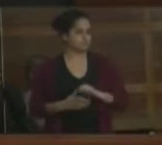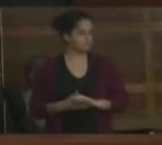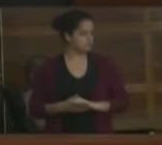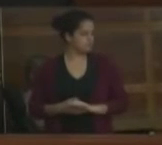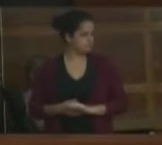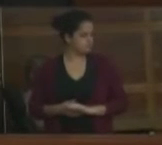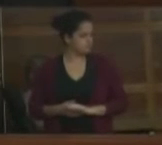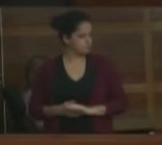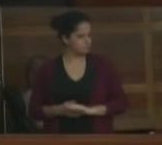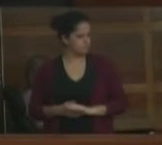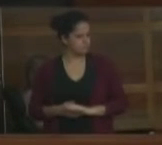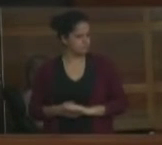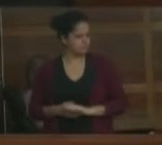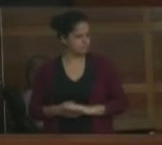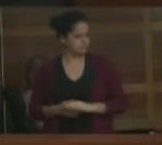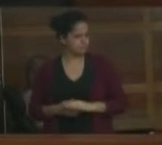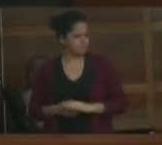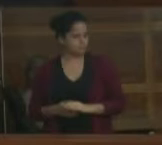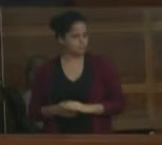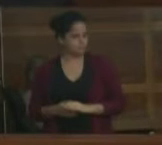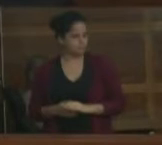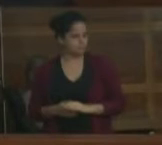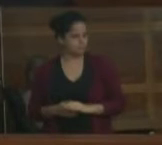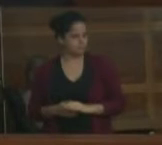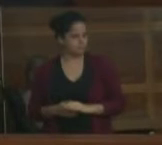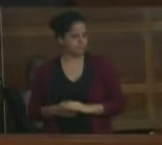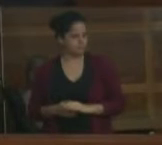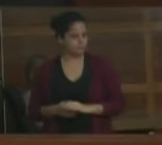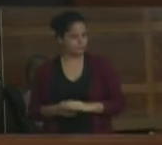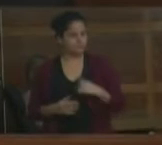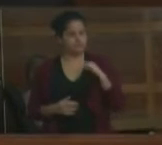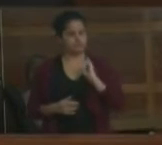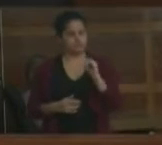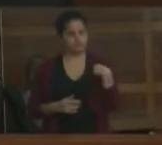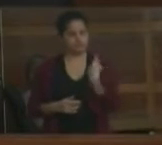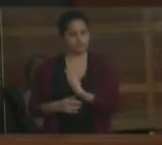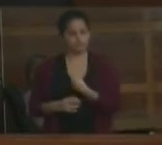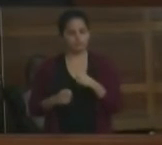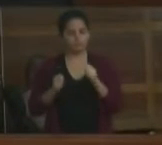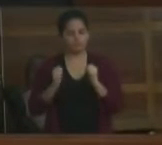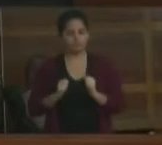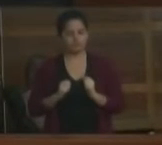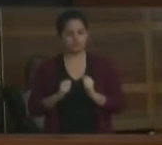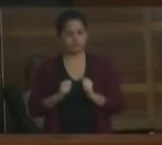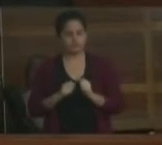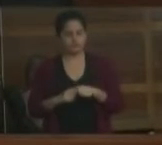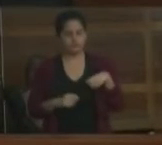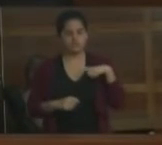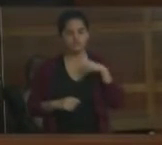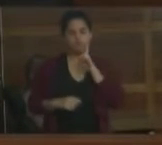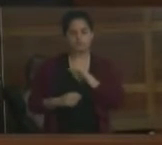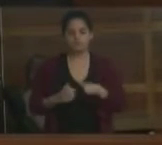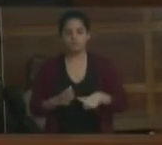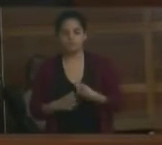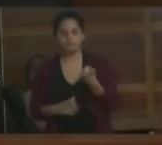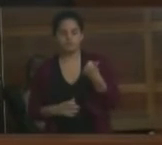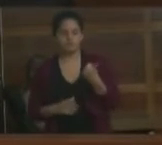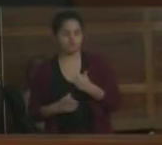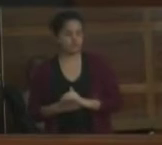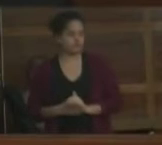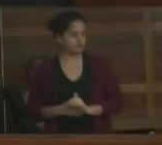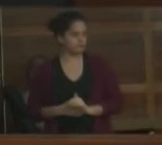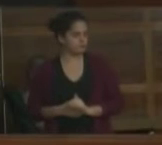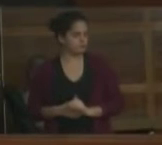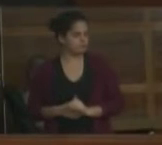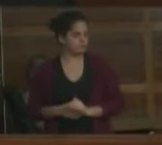como want them hoes aqueles que não podem computar na folha se a gente pudesse pelo menos fazer assim pra gente poder ter uma visão mais isso é uma sugestão né e